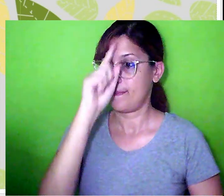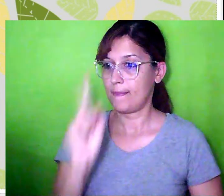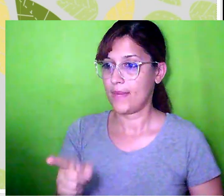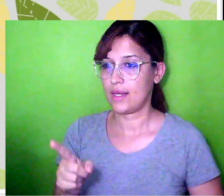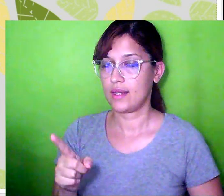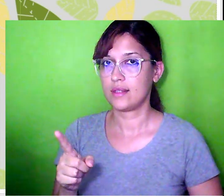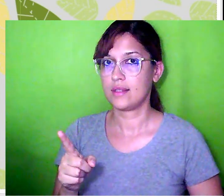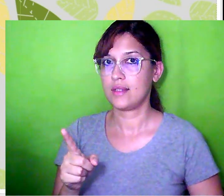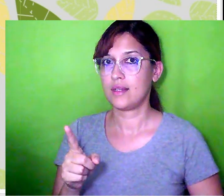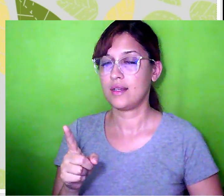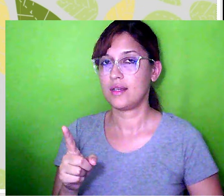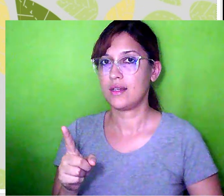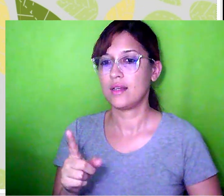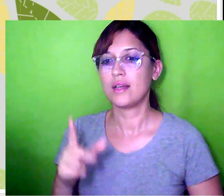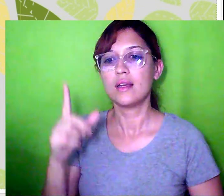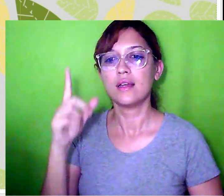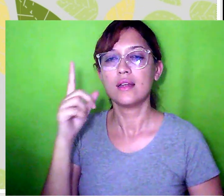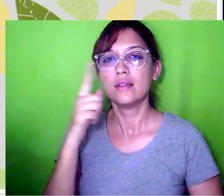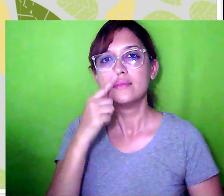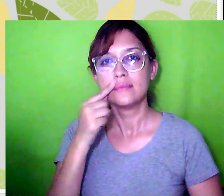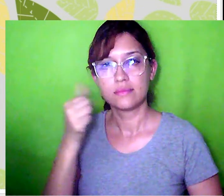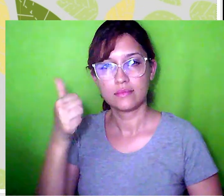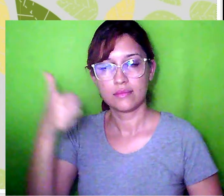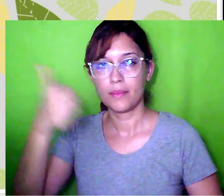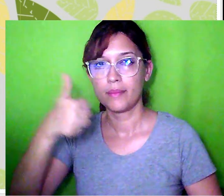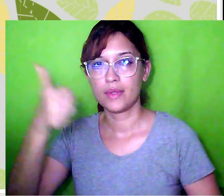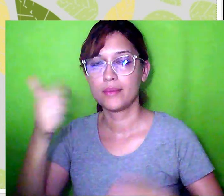Então, Dom João VI